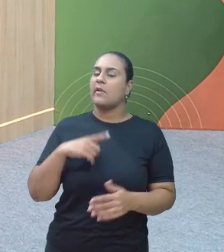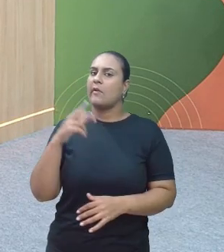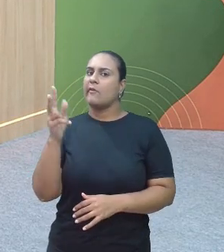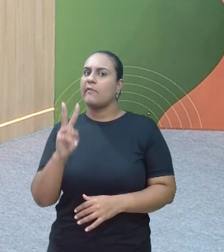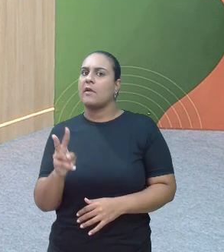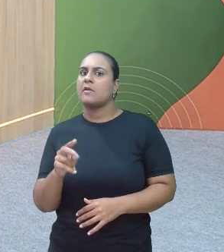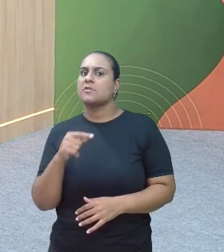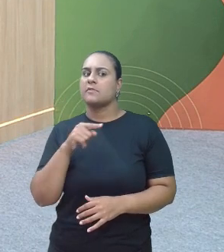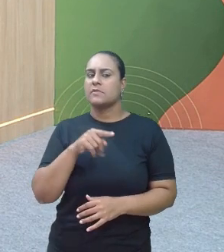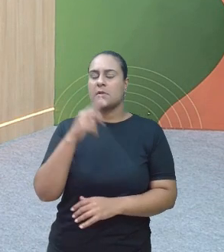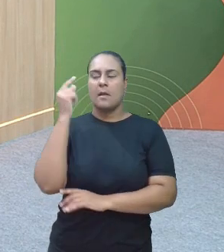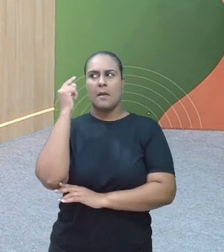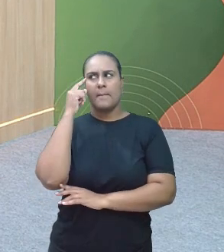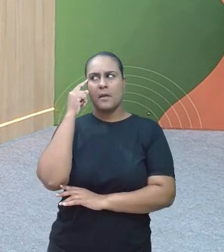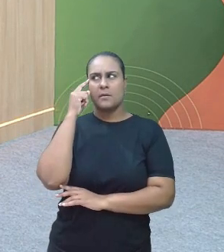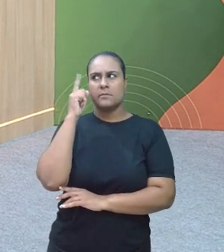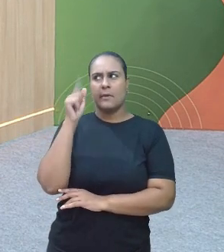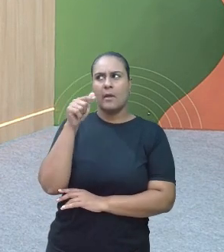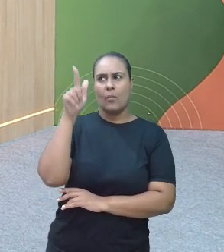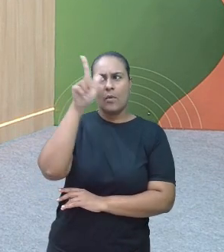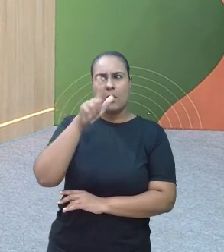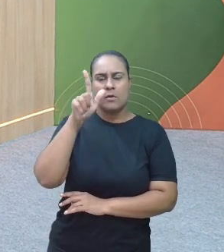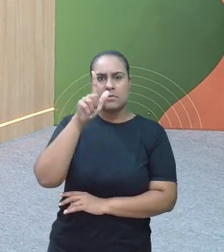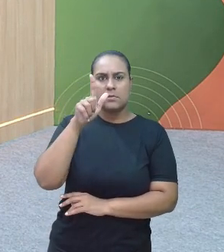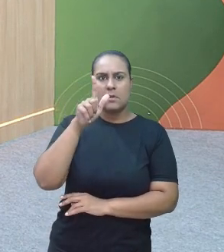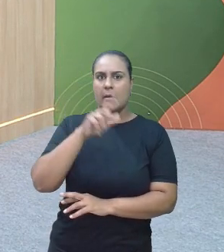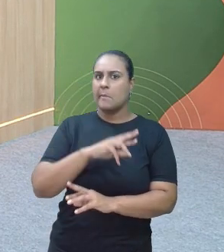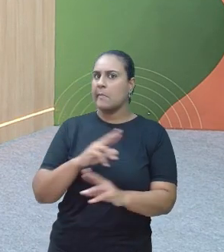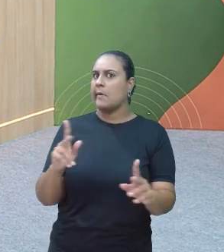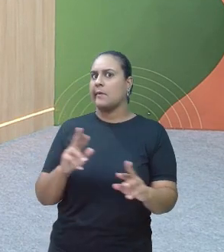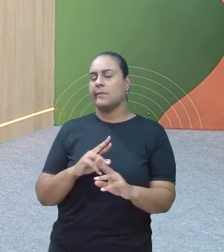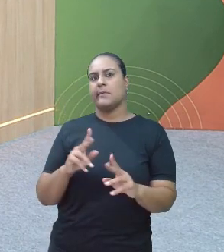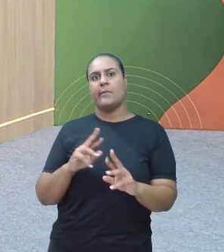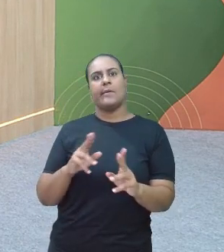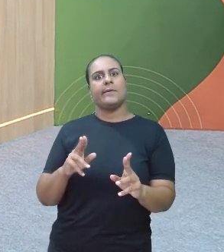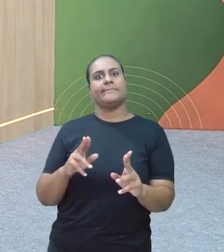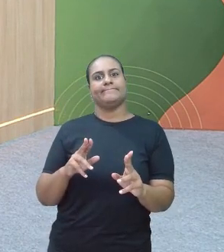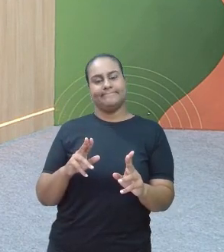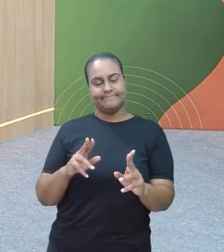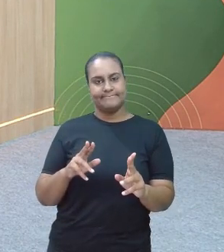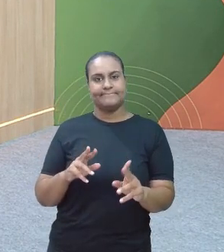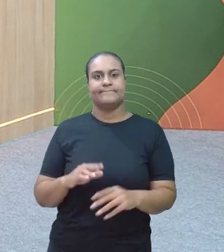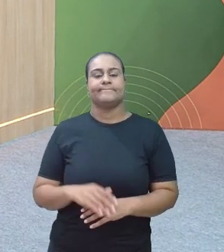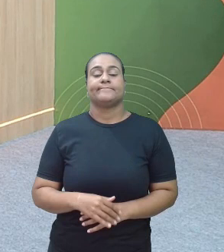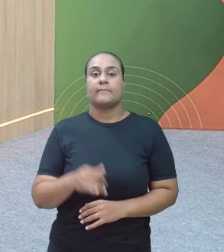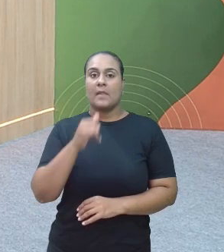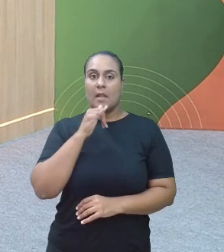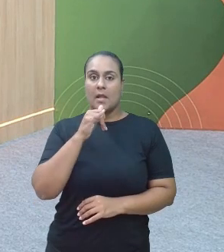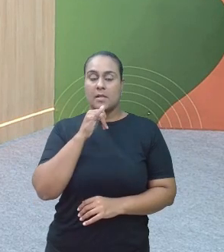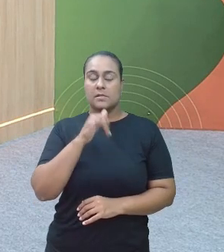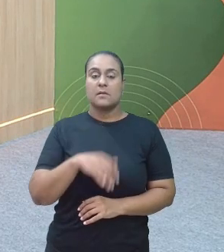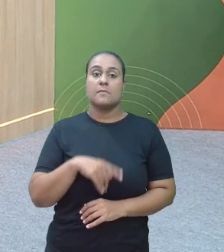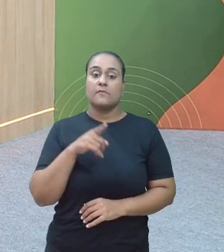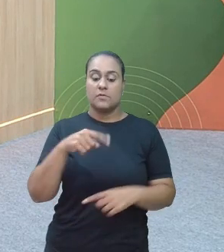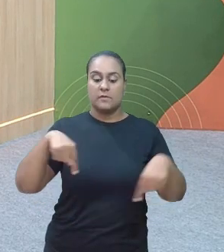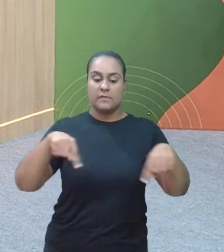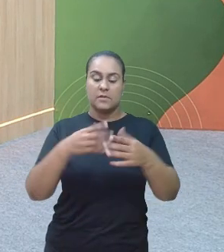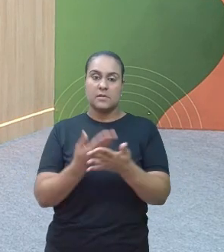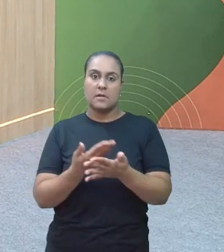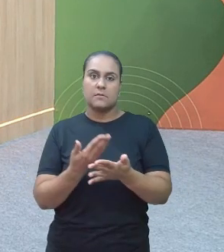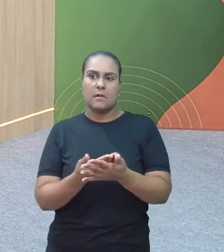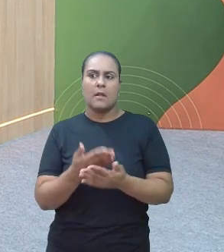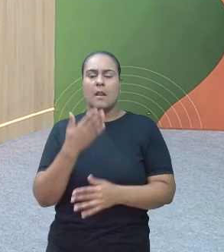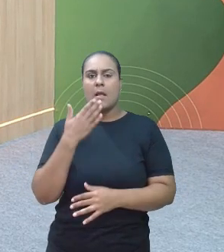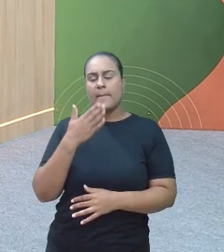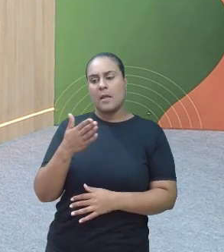ser levado a pensar que é uma lógica, mas na verdade é uma outra, né? Por exemplo, quando você estiver em sala, pede para teu